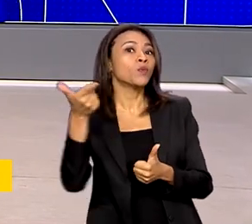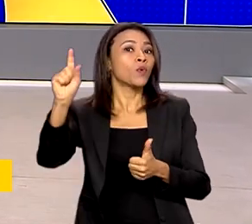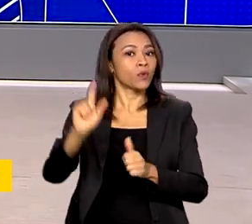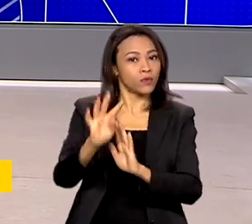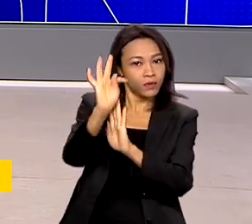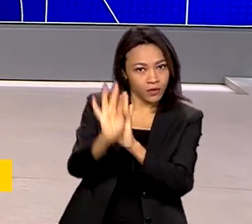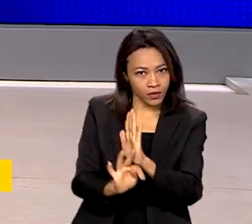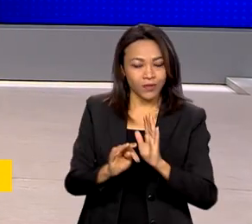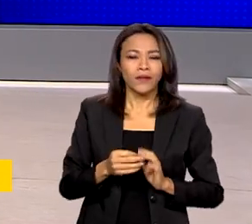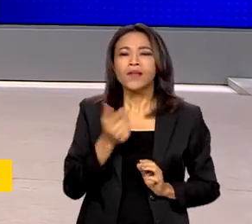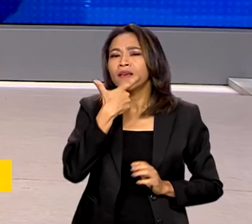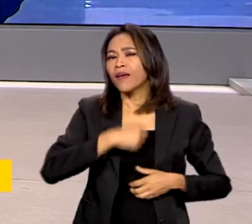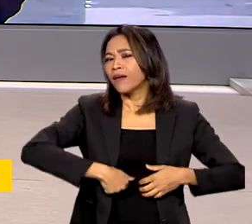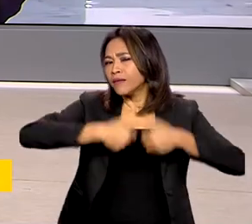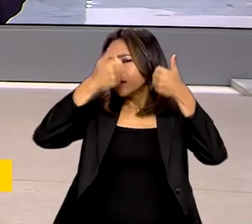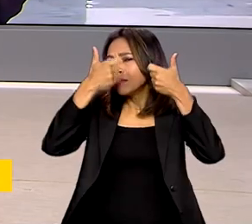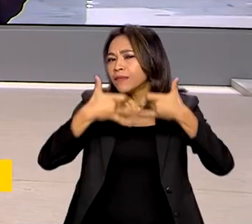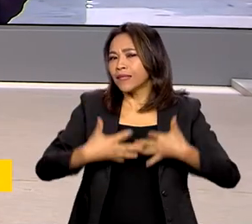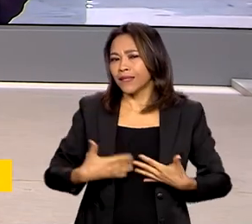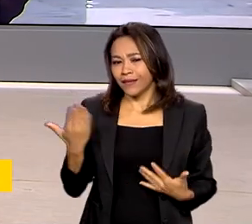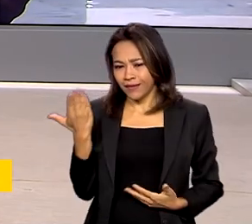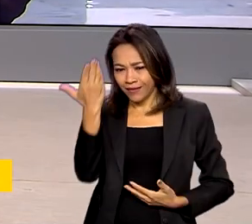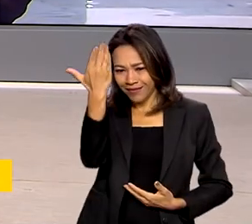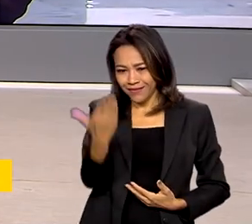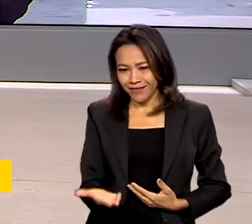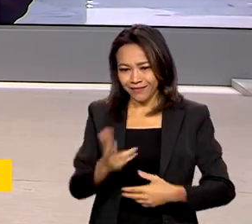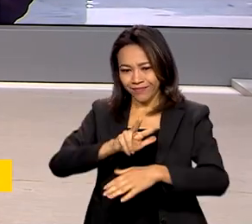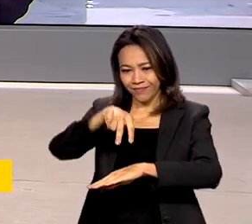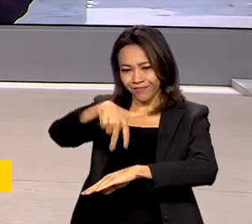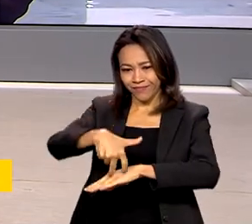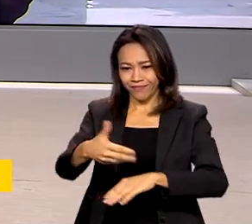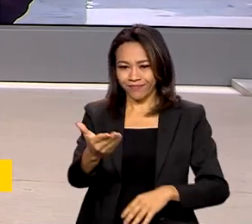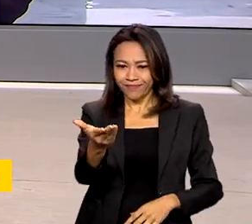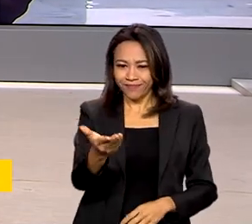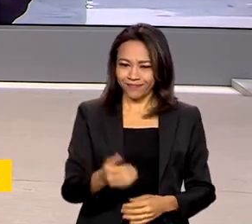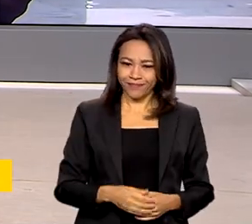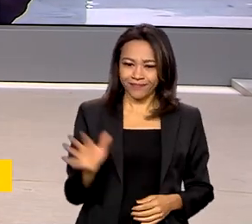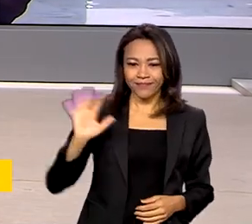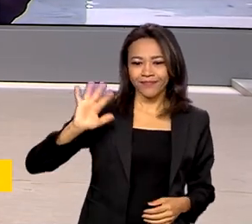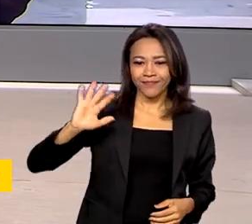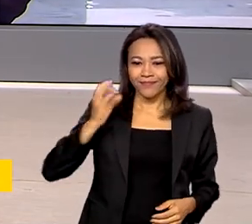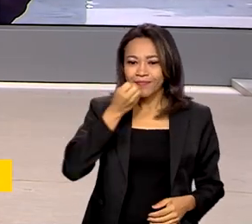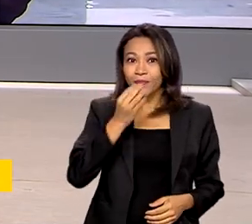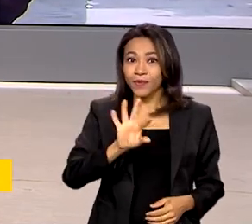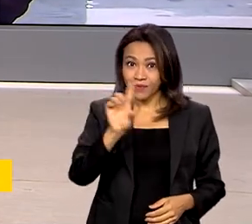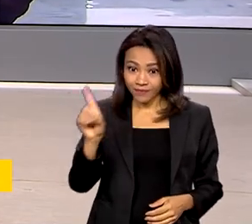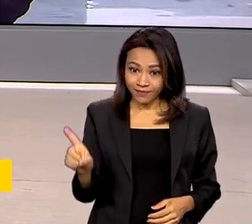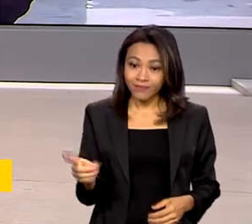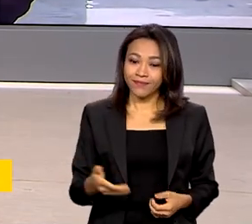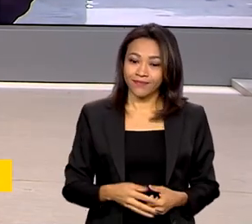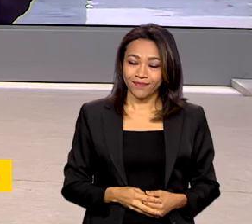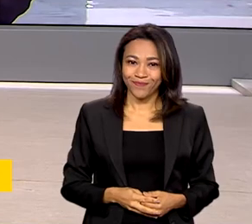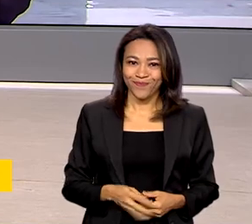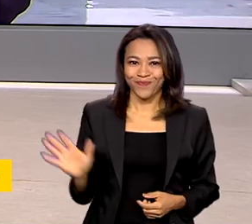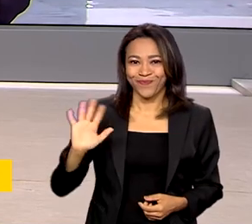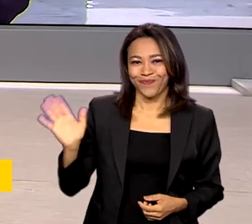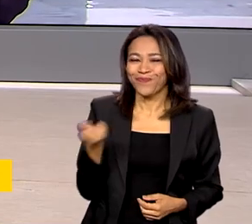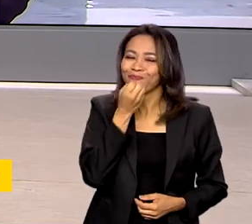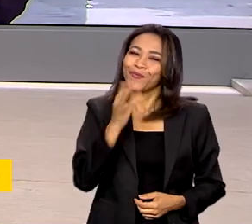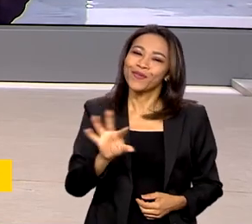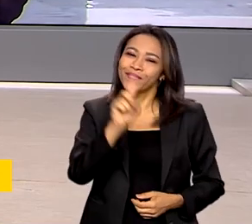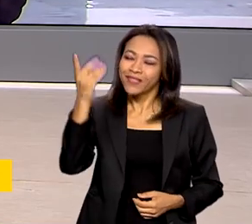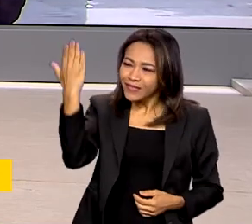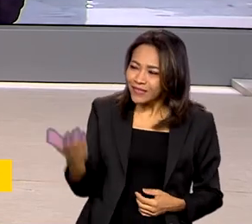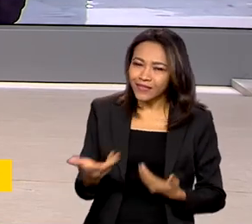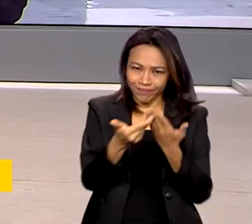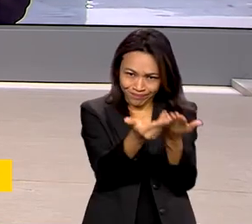E quem traz os detalhes ao vivo para a gente é o repórter Glauco de Queiroz. Olá, Glauco, bom dia. Olá, Roberto, bom dia para você,